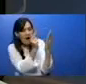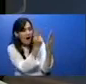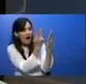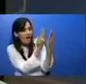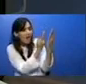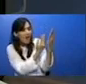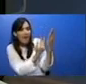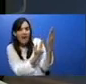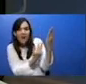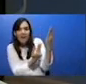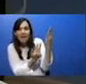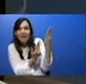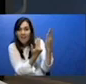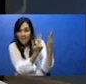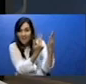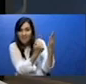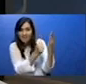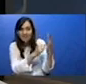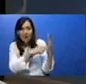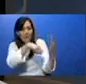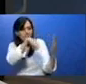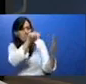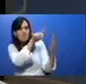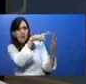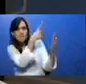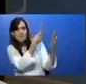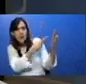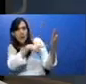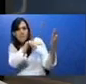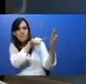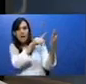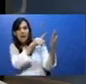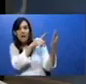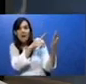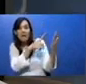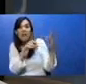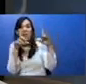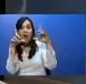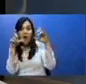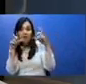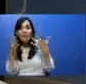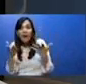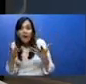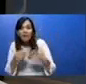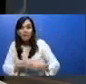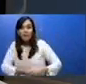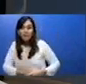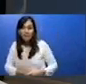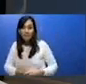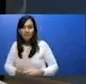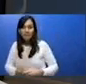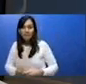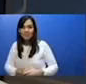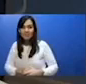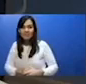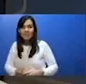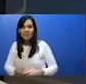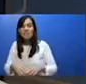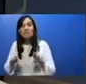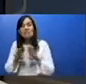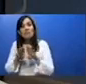está na figura, o pincel e tinta para retratar as pessoas e